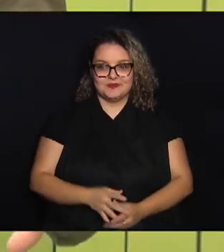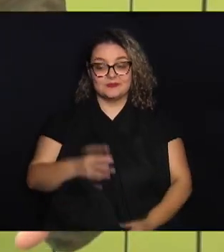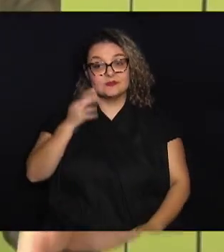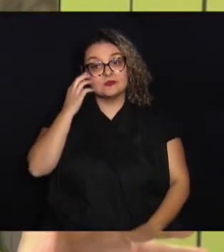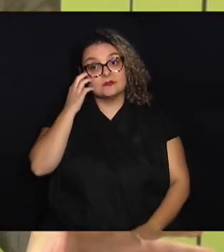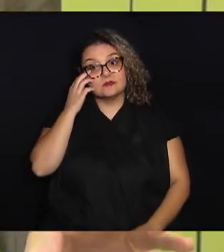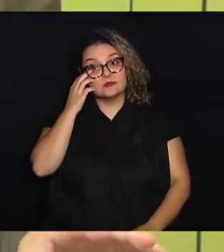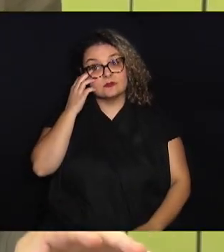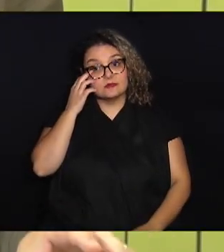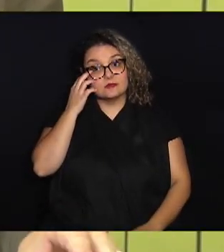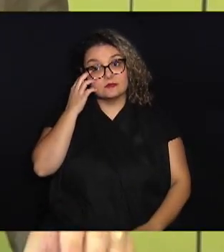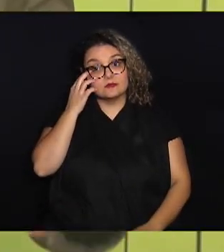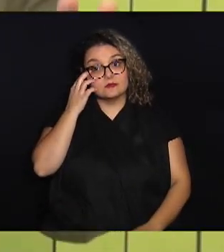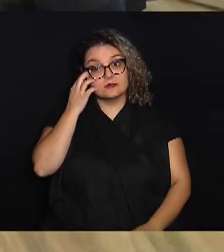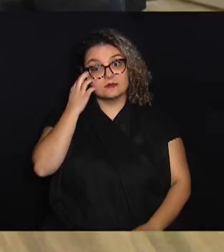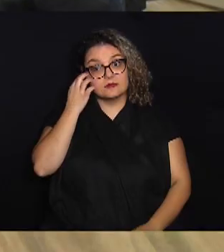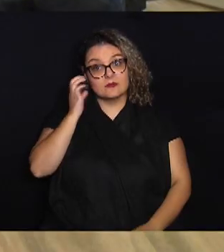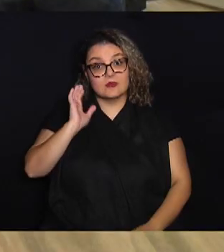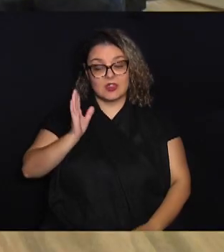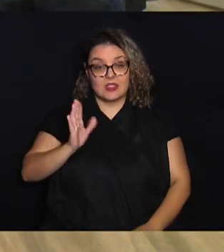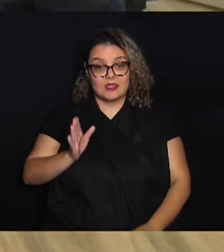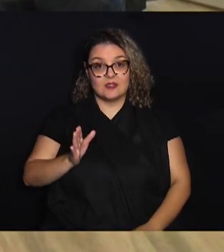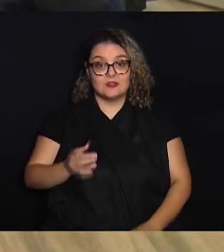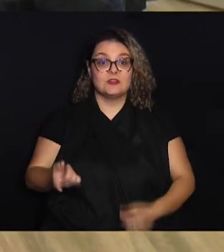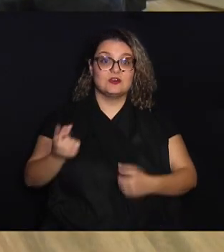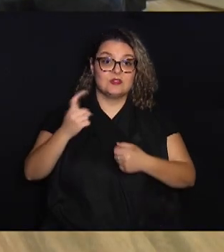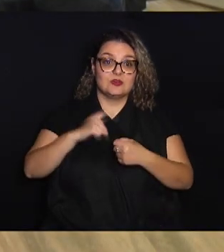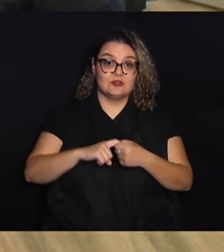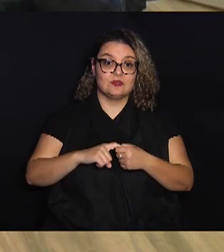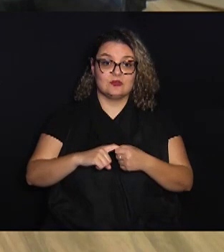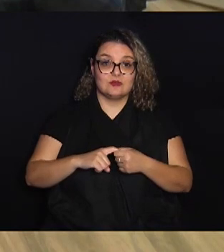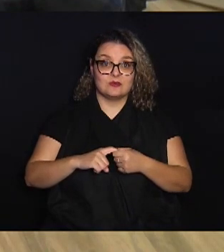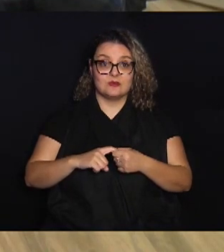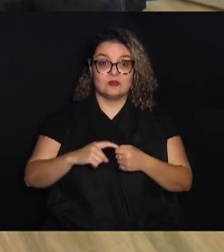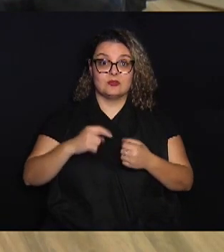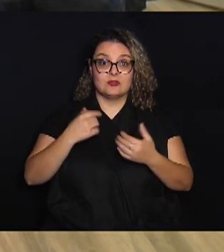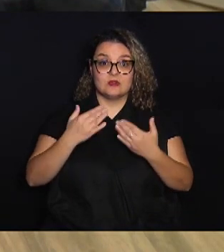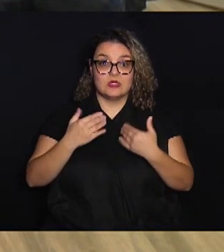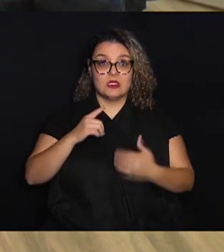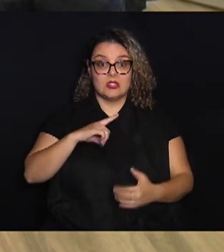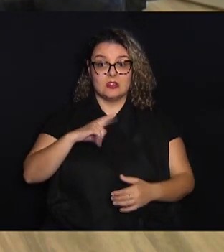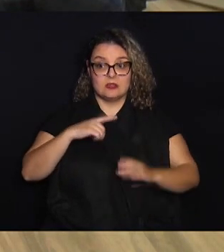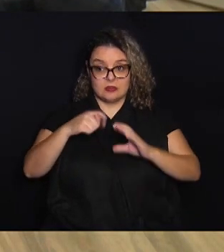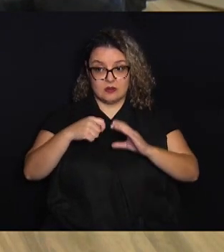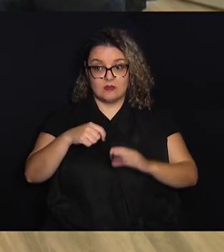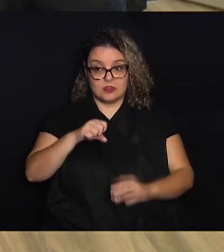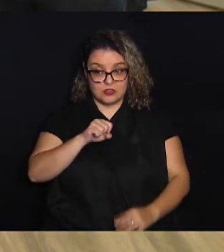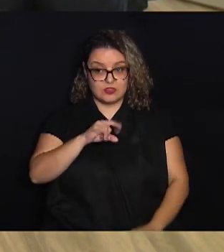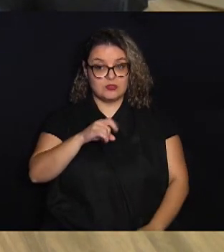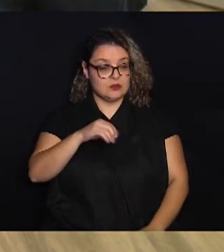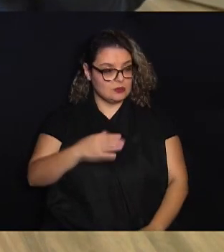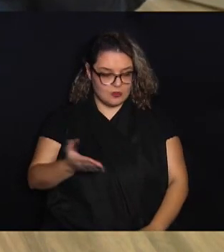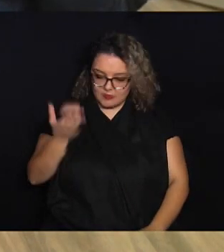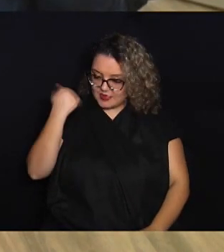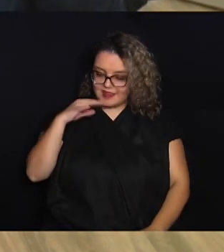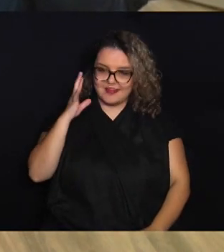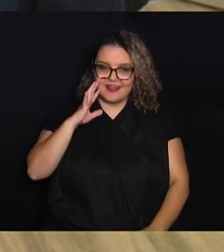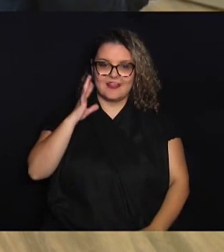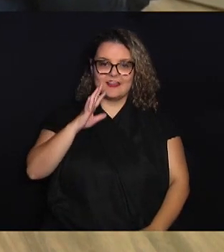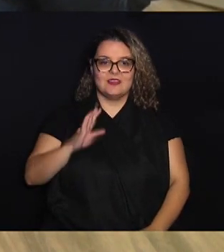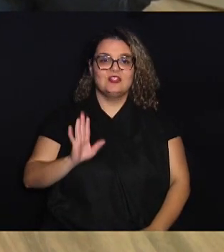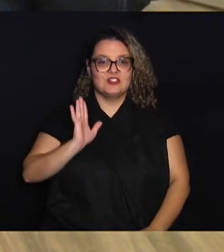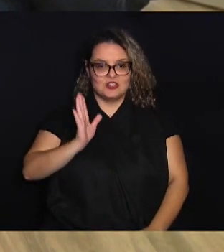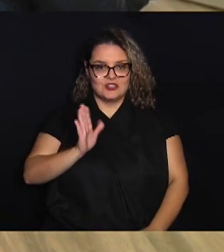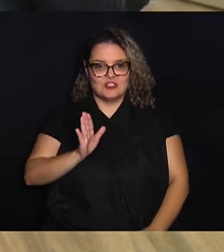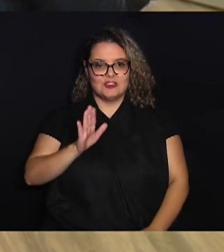Bom, vamos lá, já então a gente volta a conversar. Tem mais um vídeo seu, viu, Sidney? Oba, que legal. Já a gente